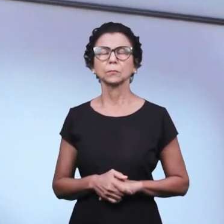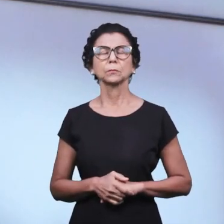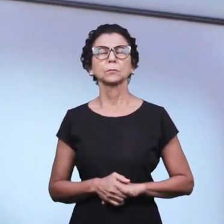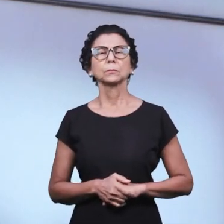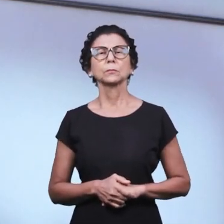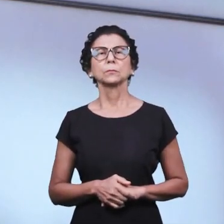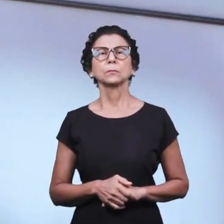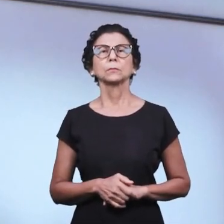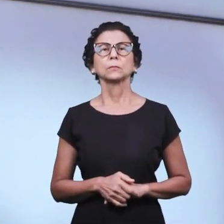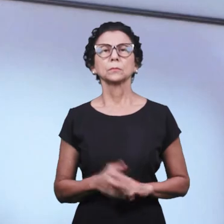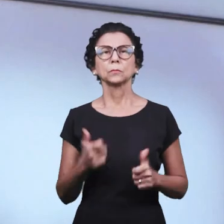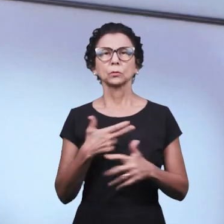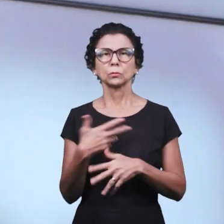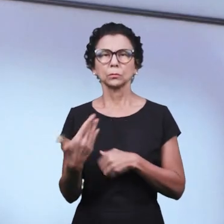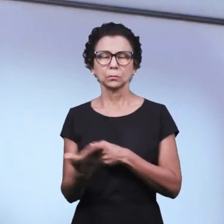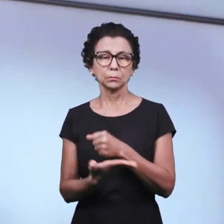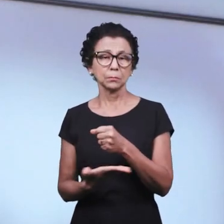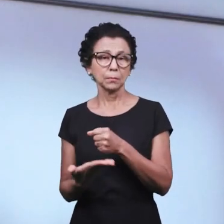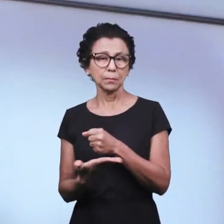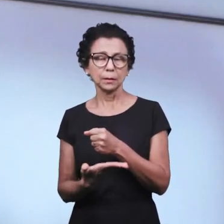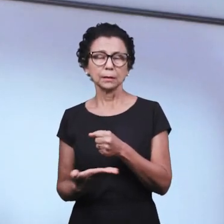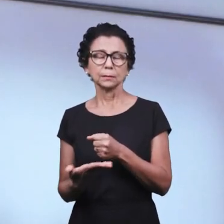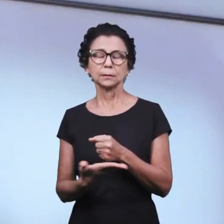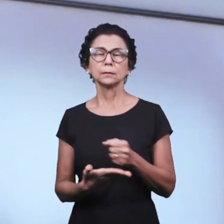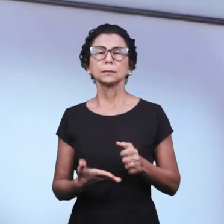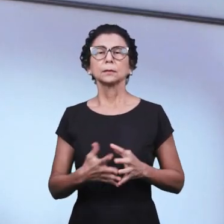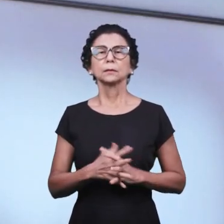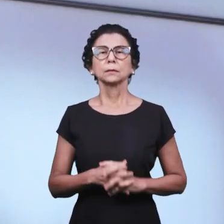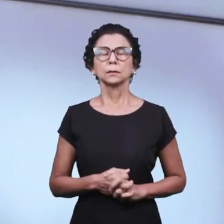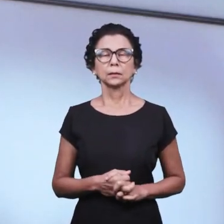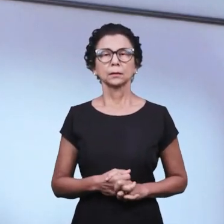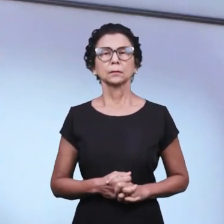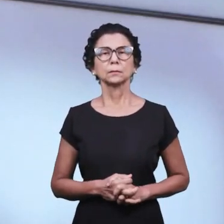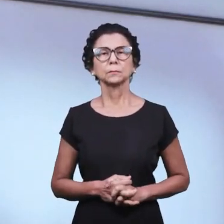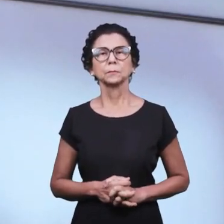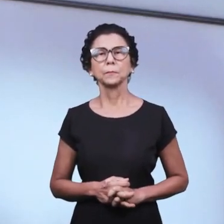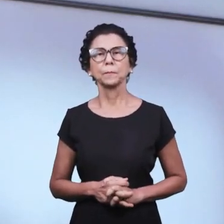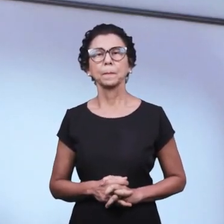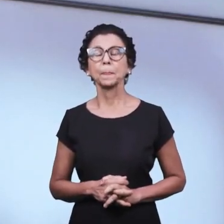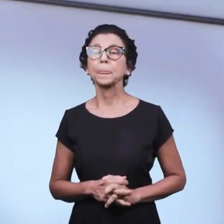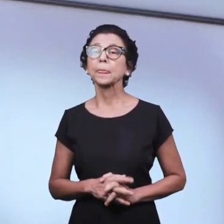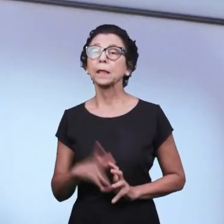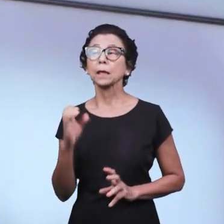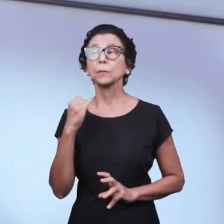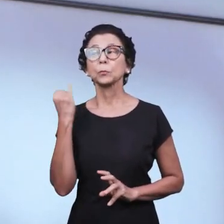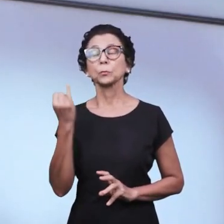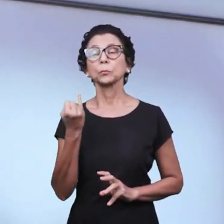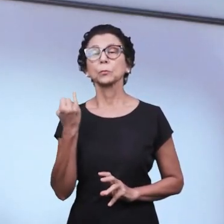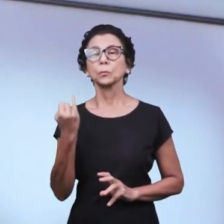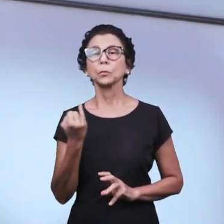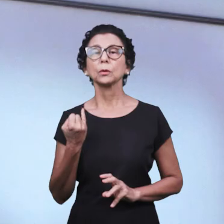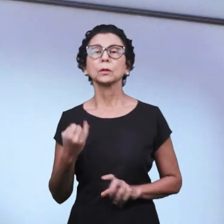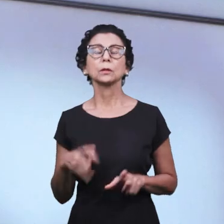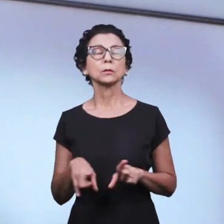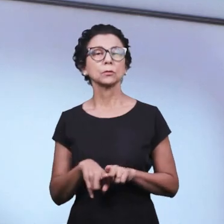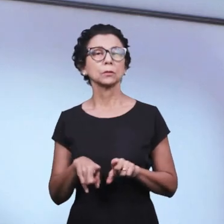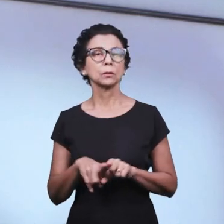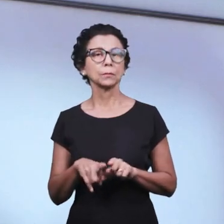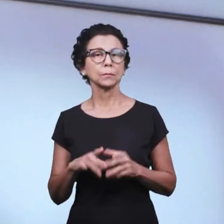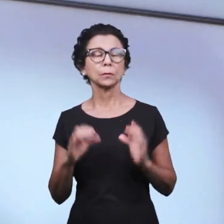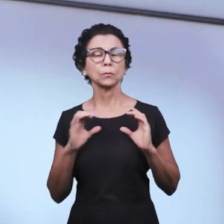de coisas básicas do convívio que pesa no dia a dia, e também de um posicionamento ali,